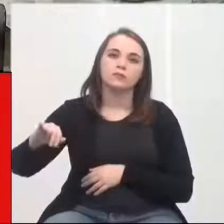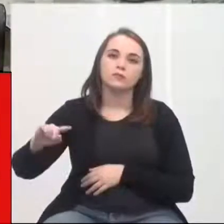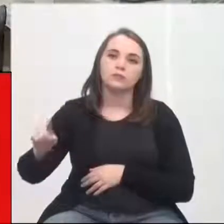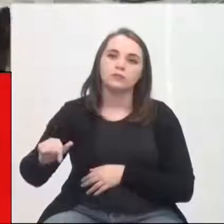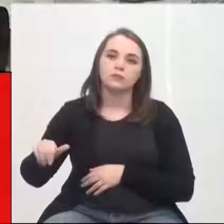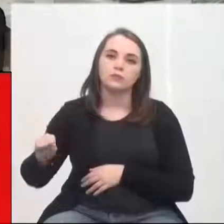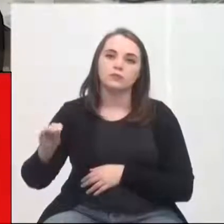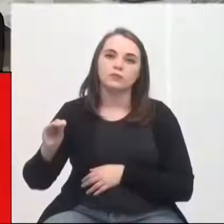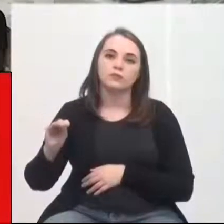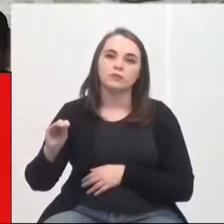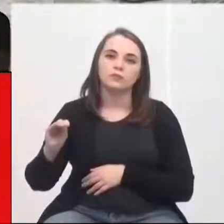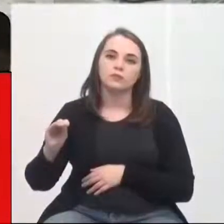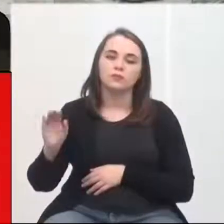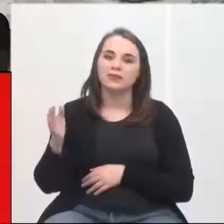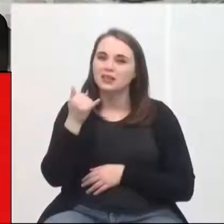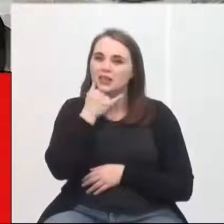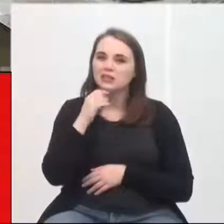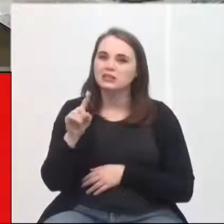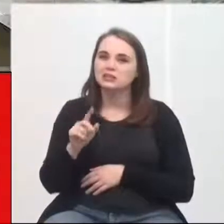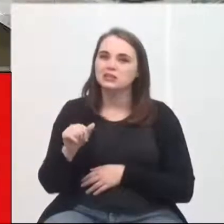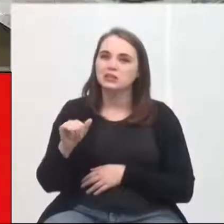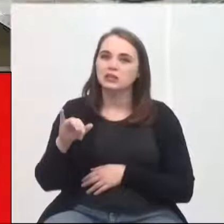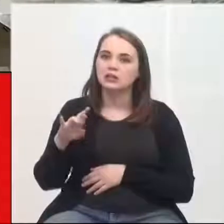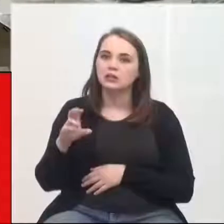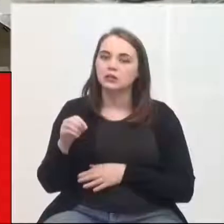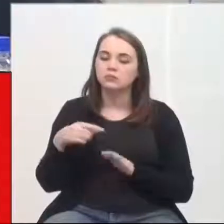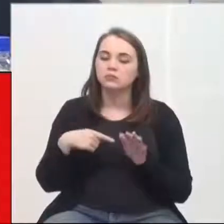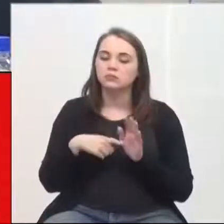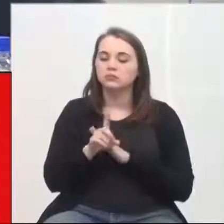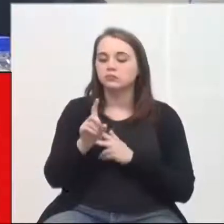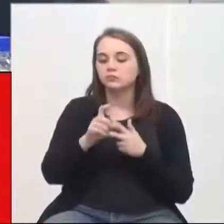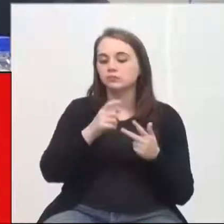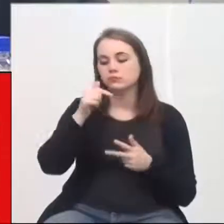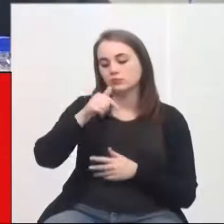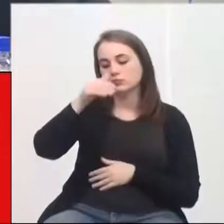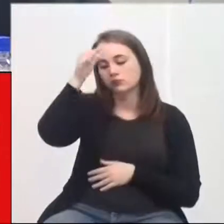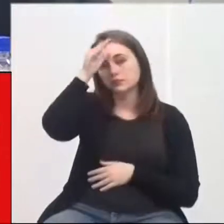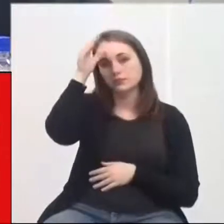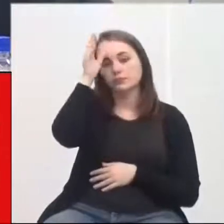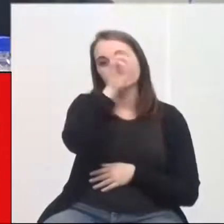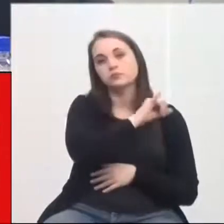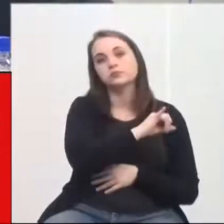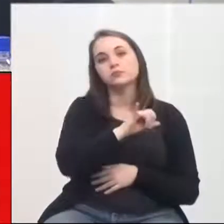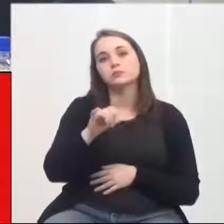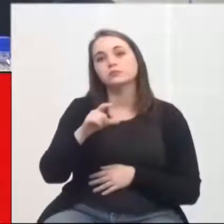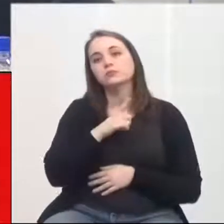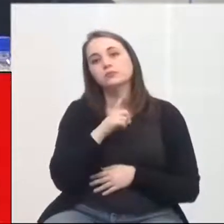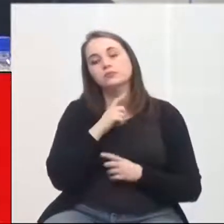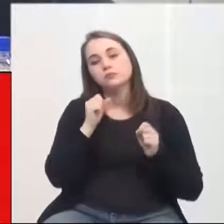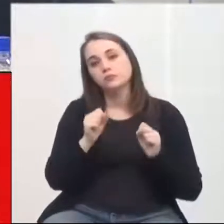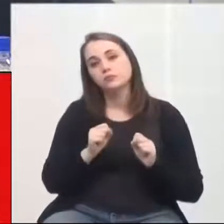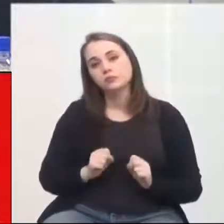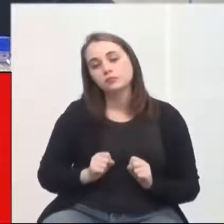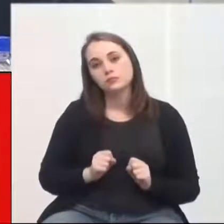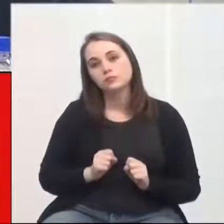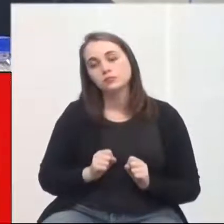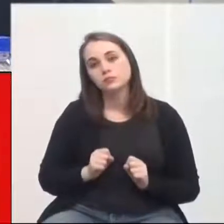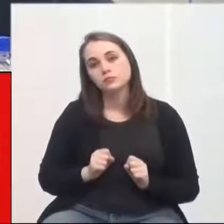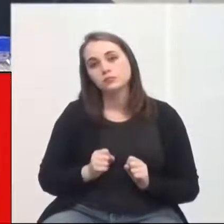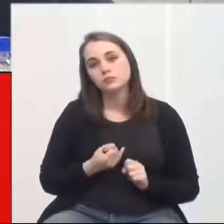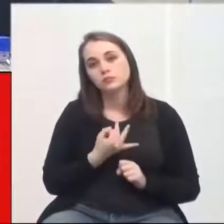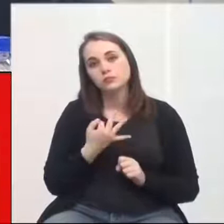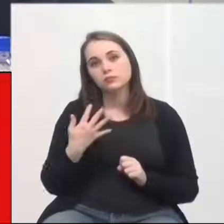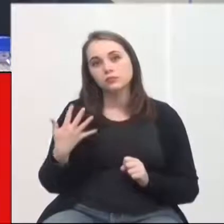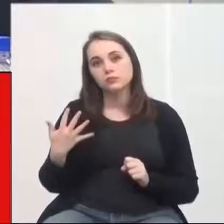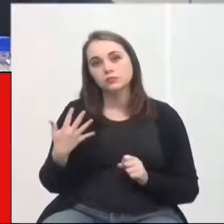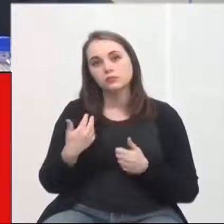Zairo José Casagrande, envio de expediente ao chefe do Poder Executivo Municipal, perguntando se há possibilidade de ampliar os horários